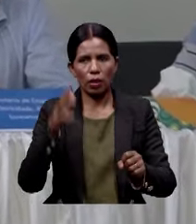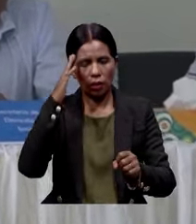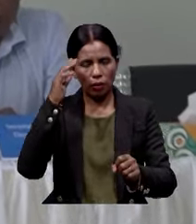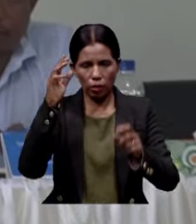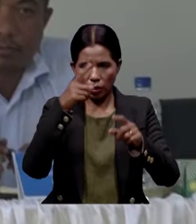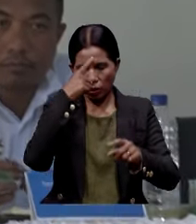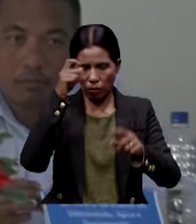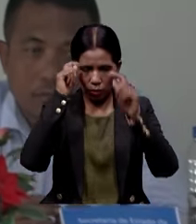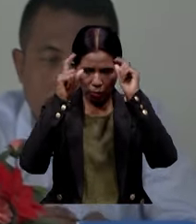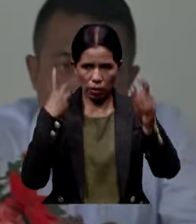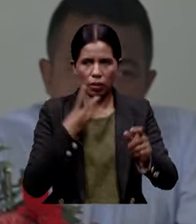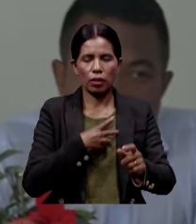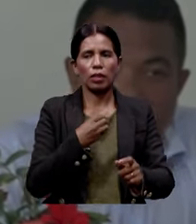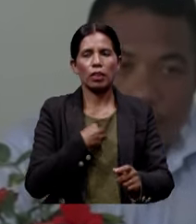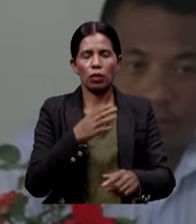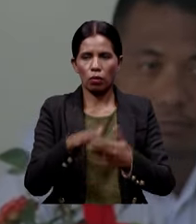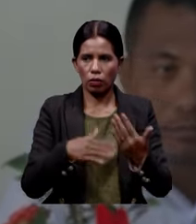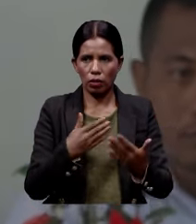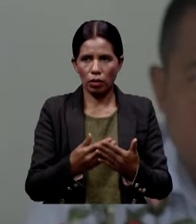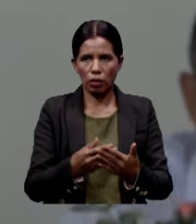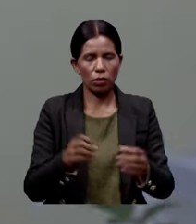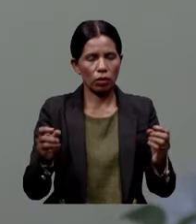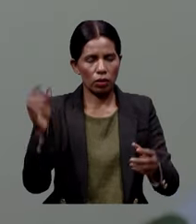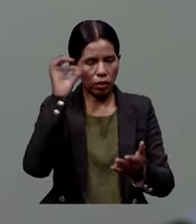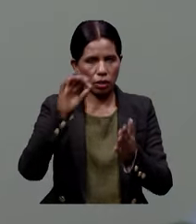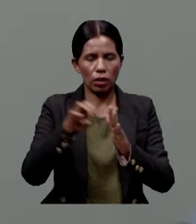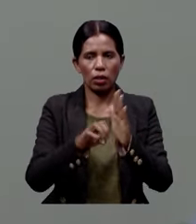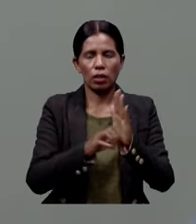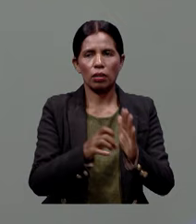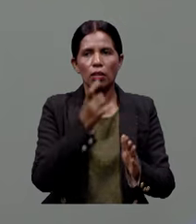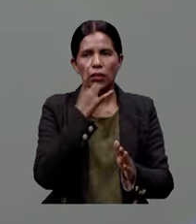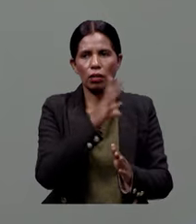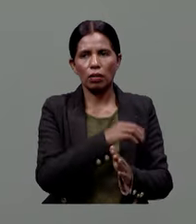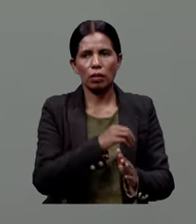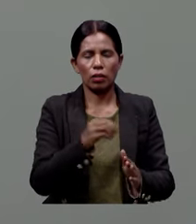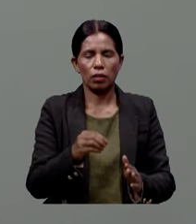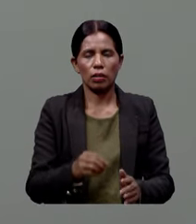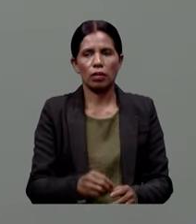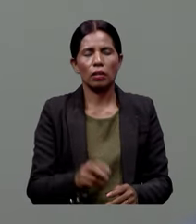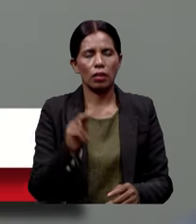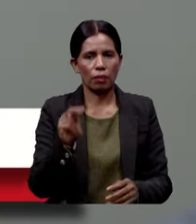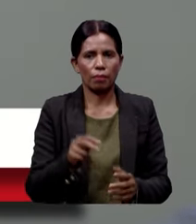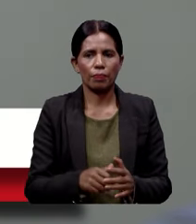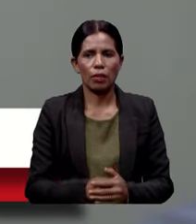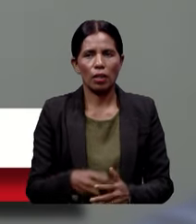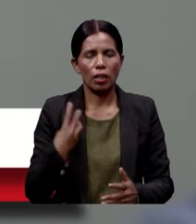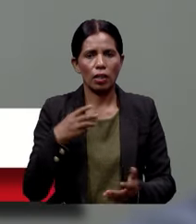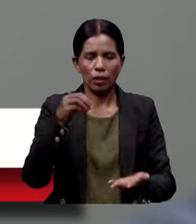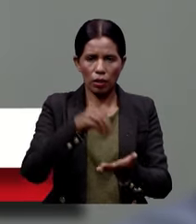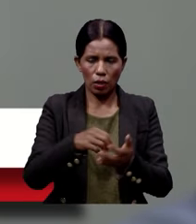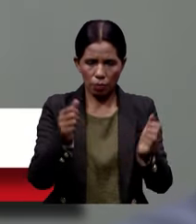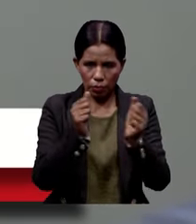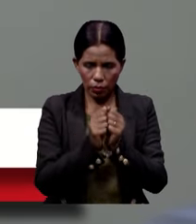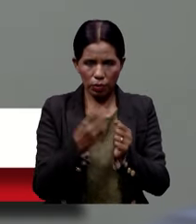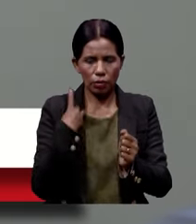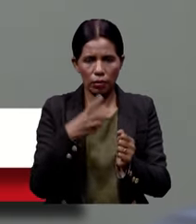e também em outro Timor, os secretários de Estado de Eletricidade de Andet, os toponímios de Andet, e de Tau Hamutu, e de Halo